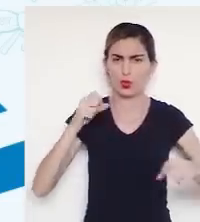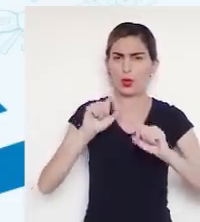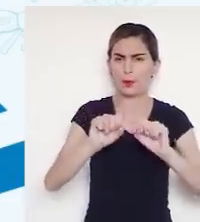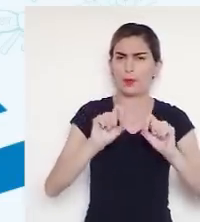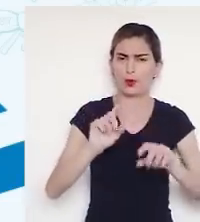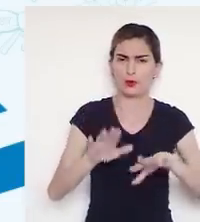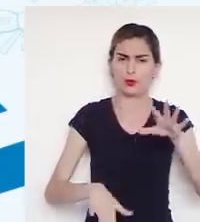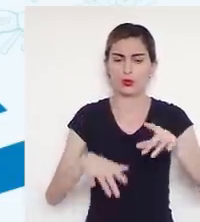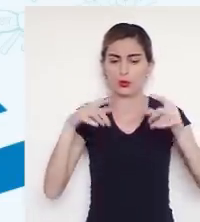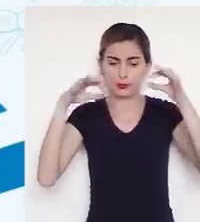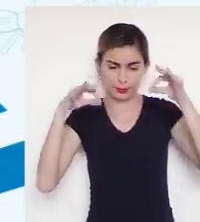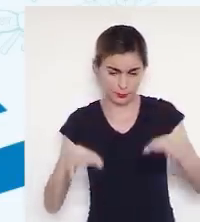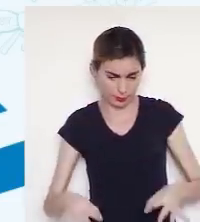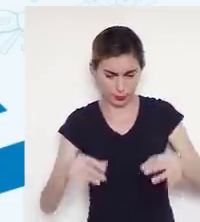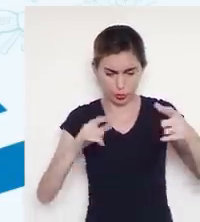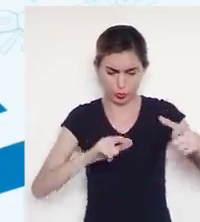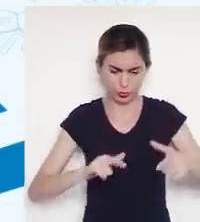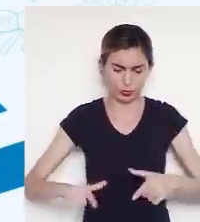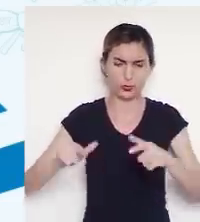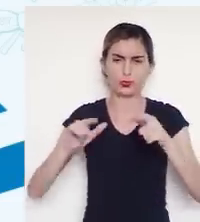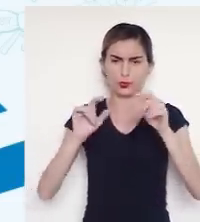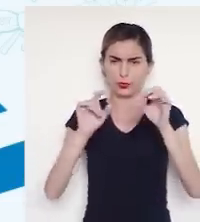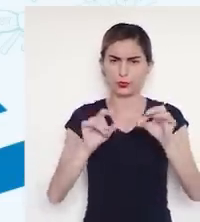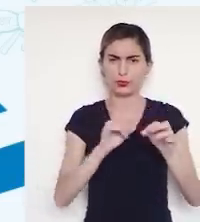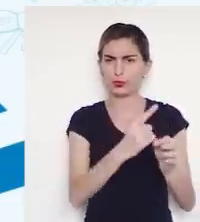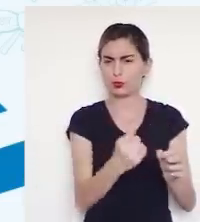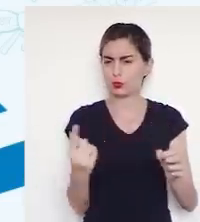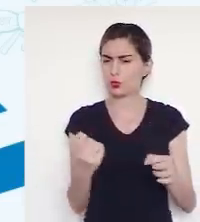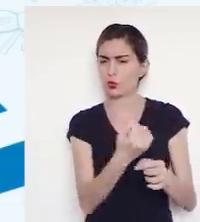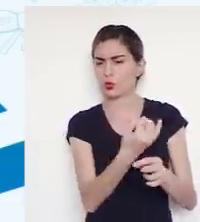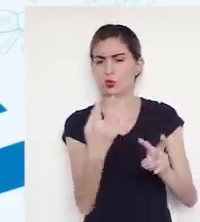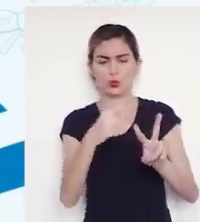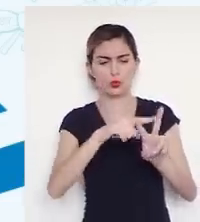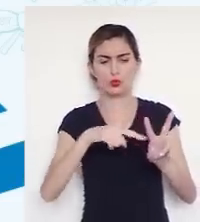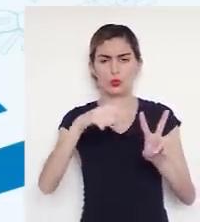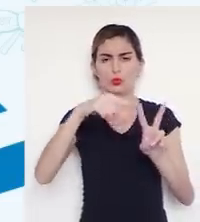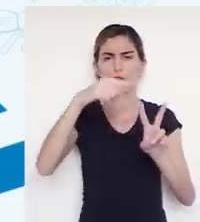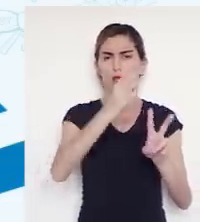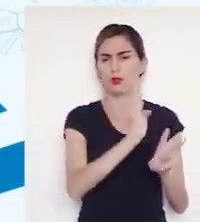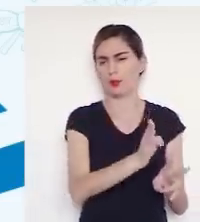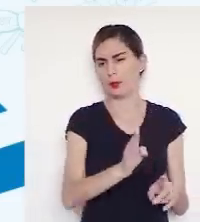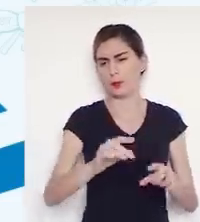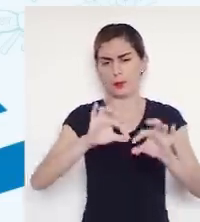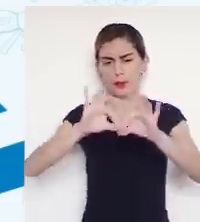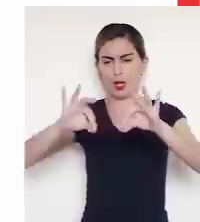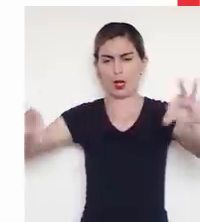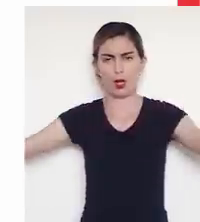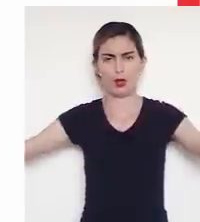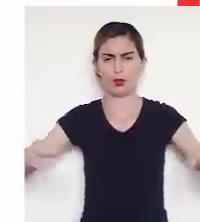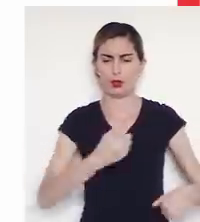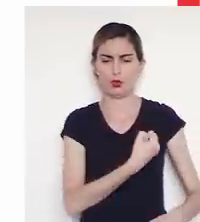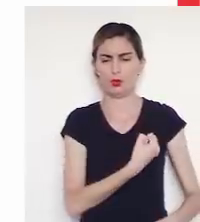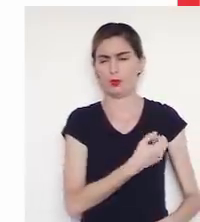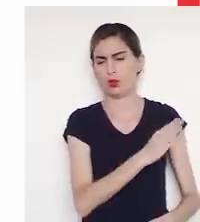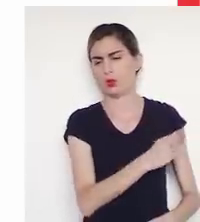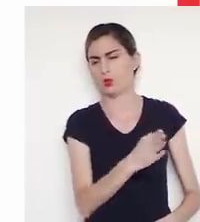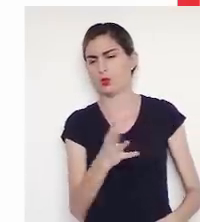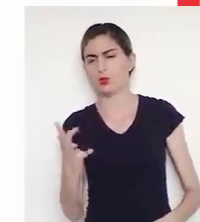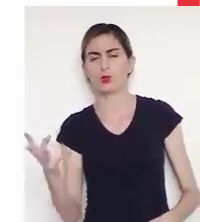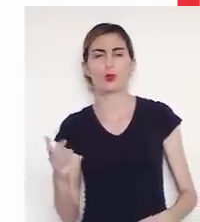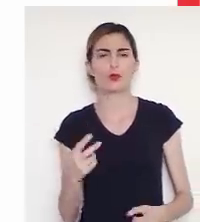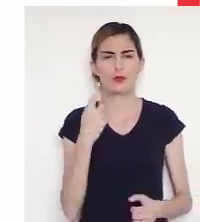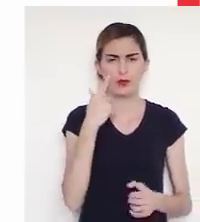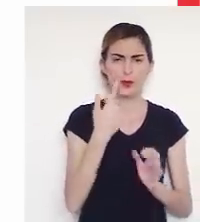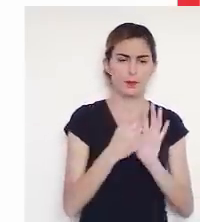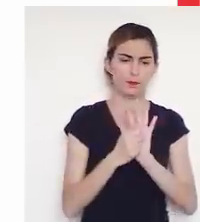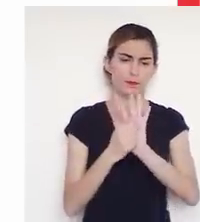ou determinar a localização dos números irracionais na reta numérica. Vejamos, então, como